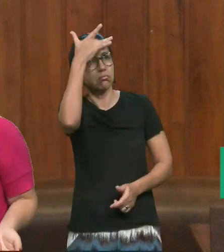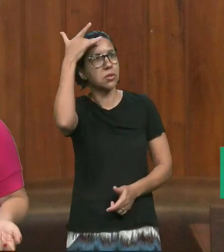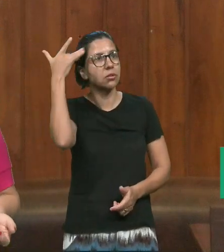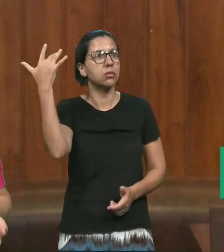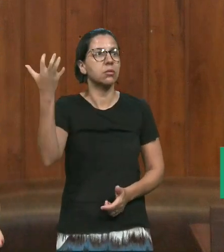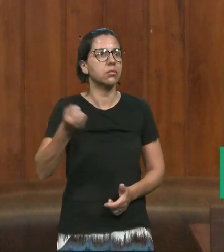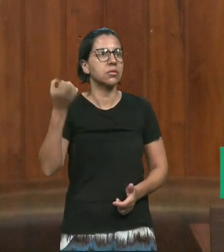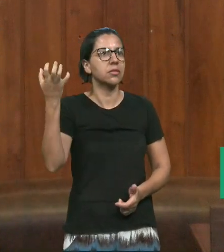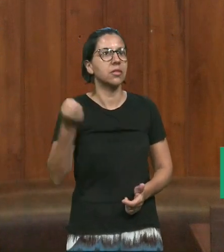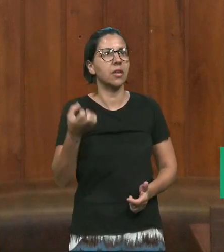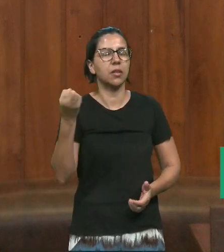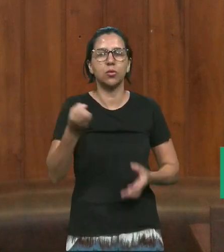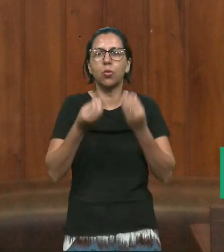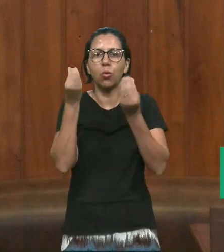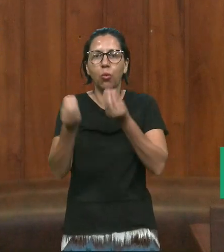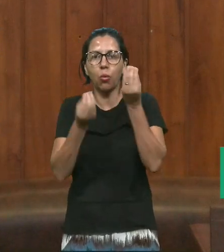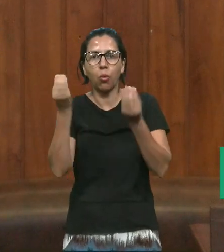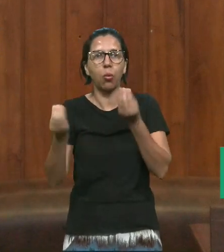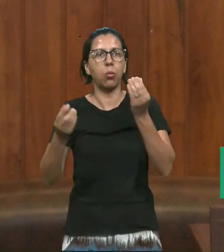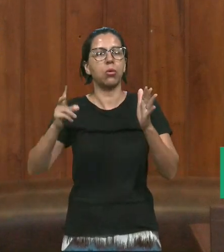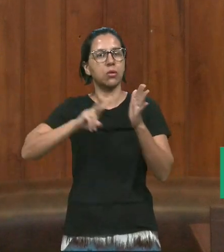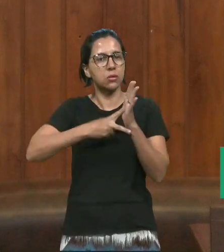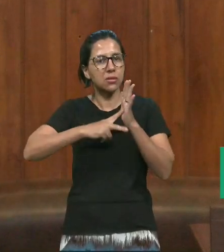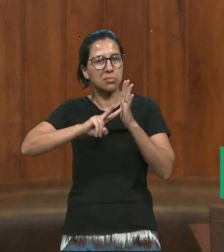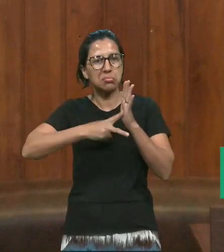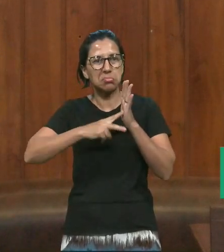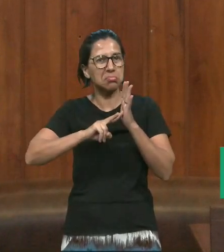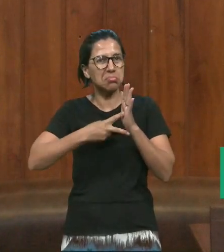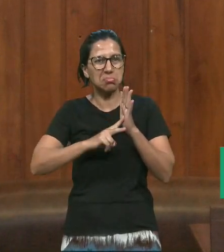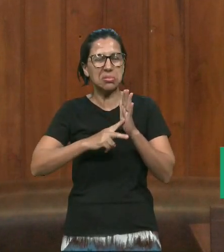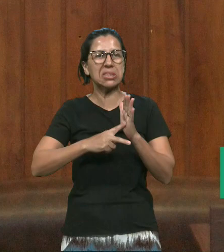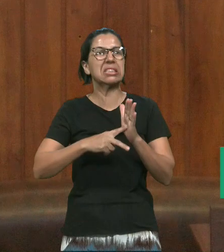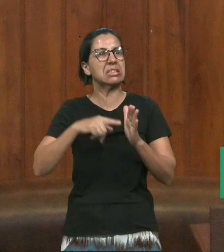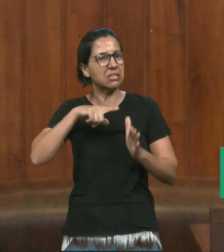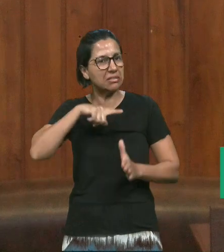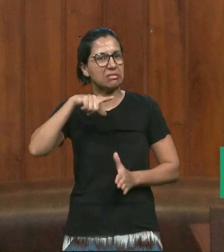nossa cidade? O IPREM tem um rombo lá que não dá para ver o fundo.